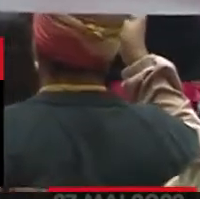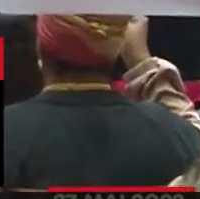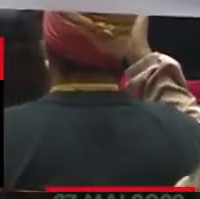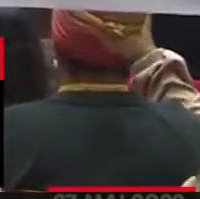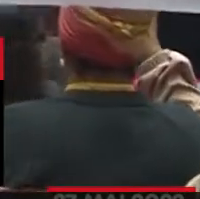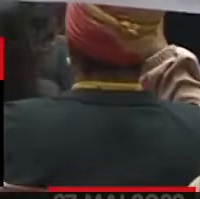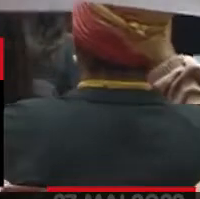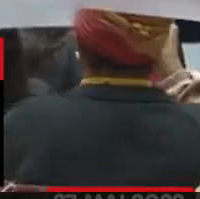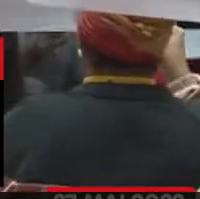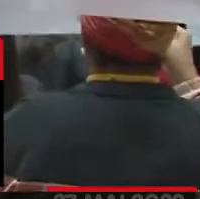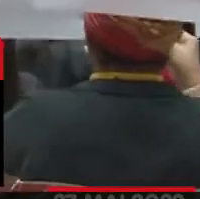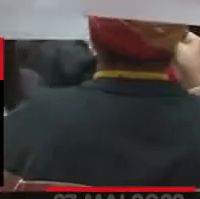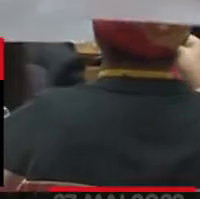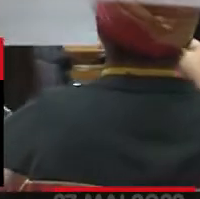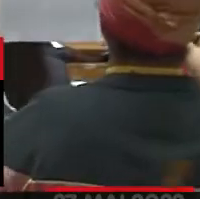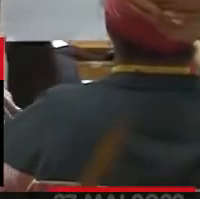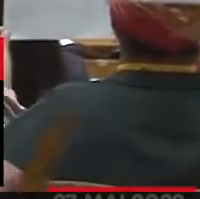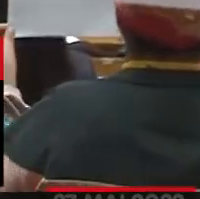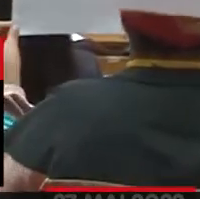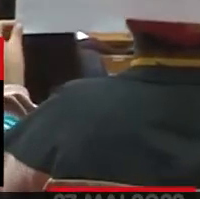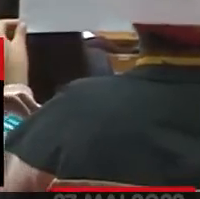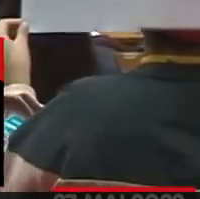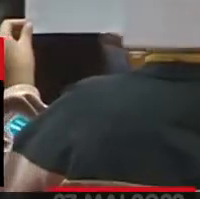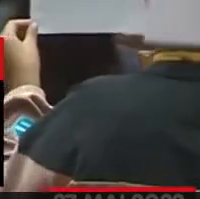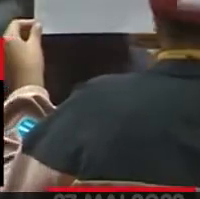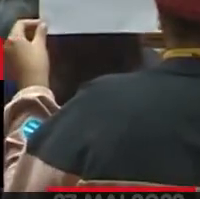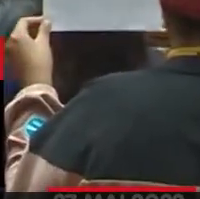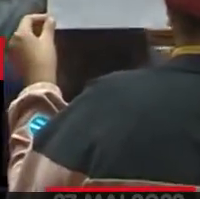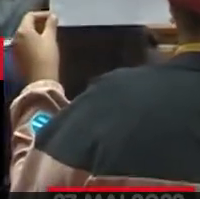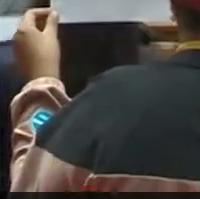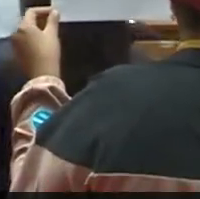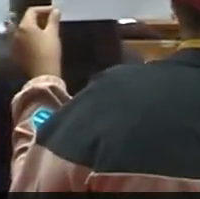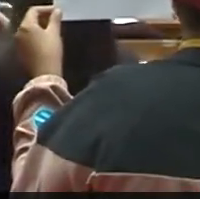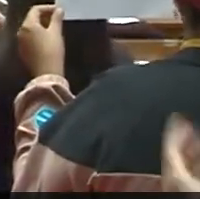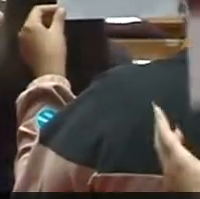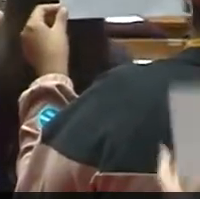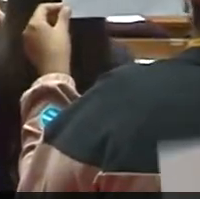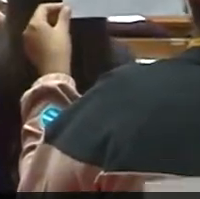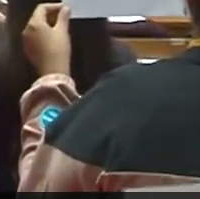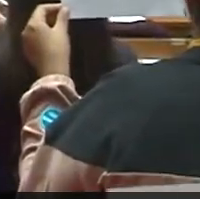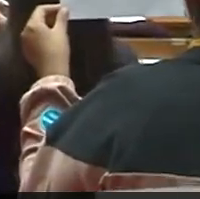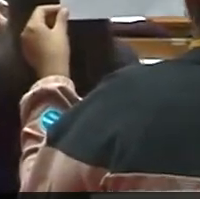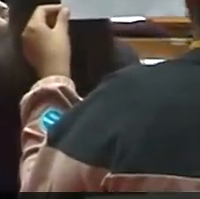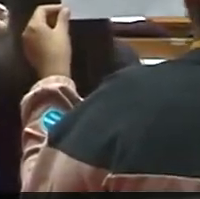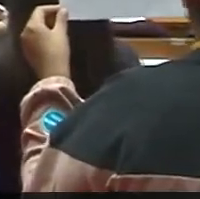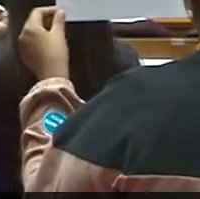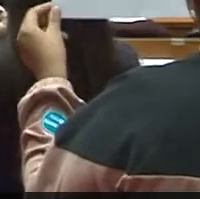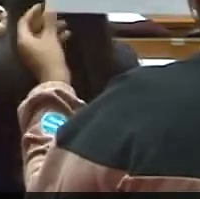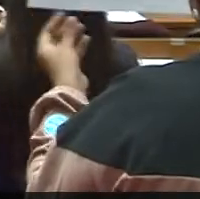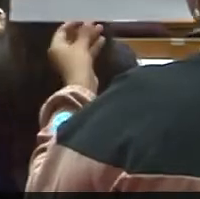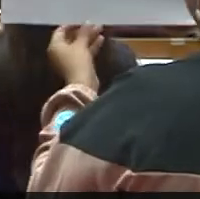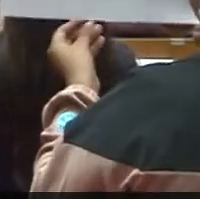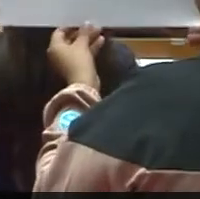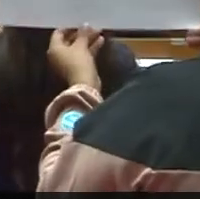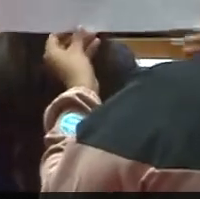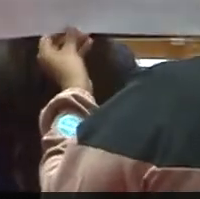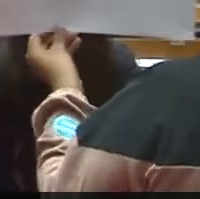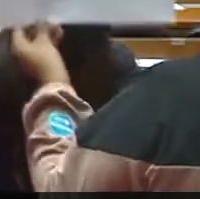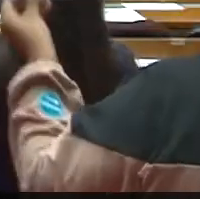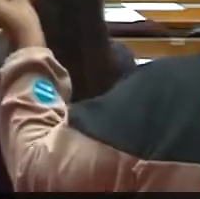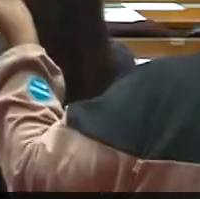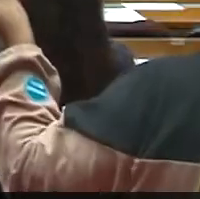do plenário da Assembleia Legislativa em Belo Horizonte a plenária final do sempre-vivas